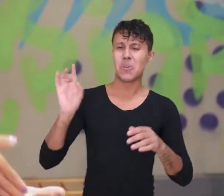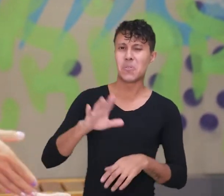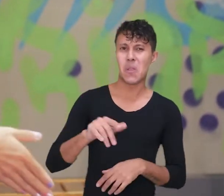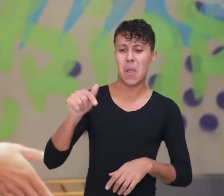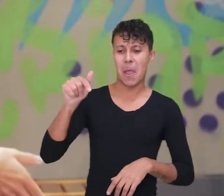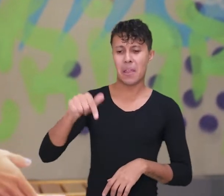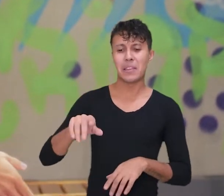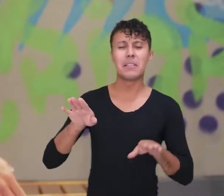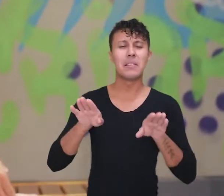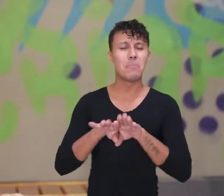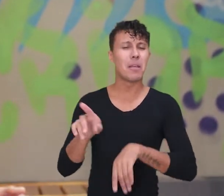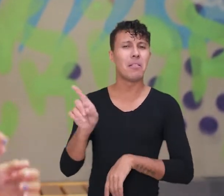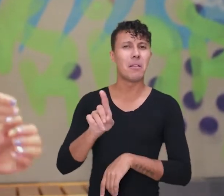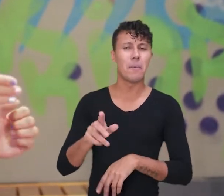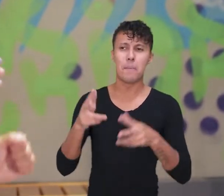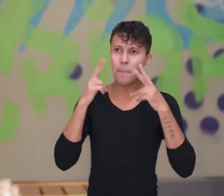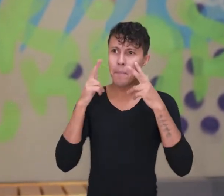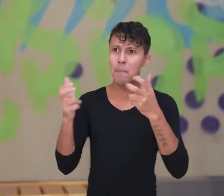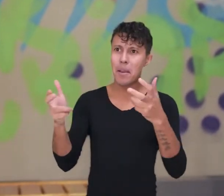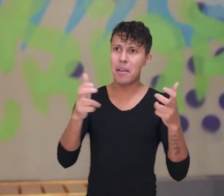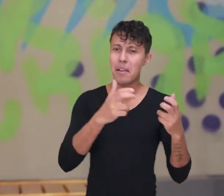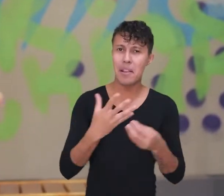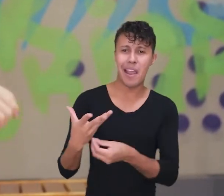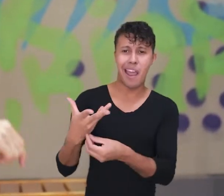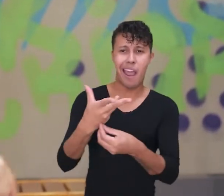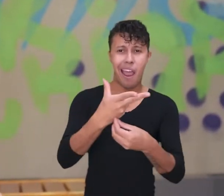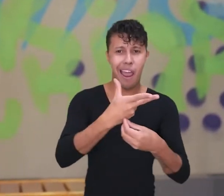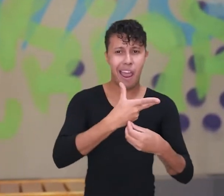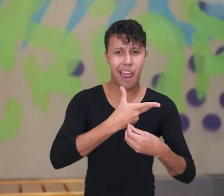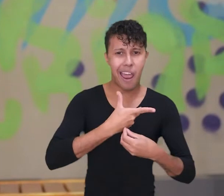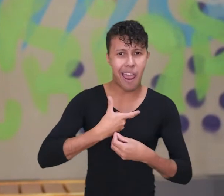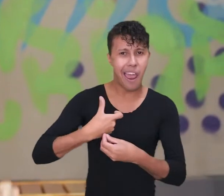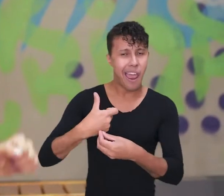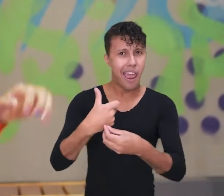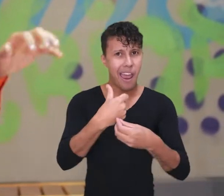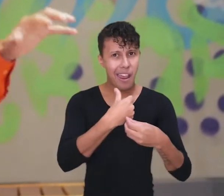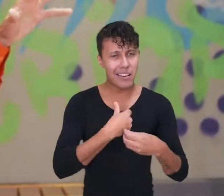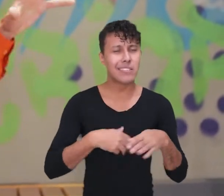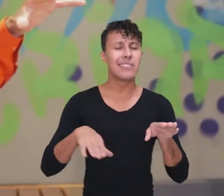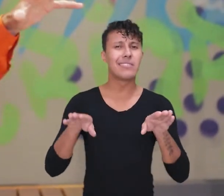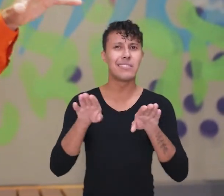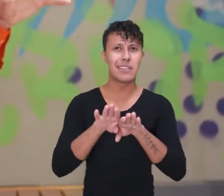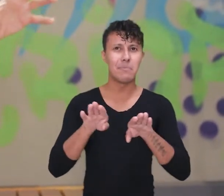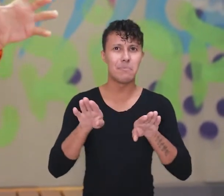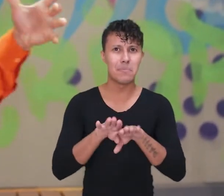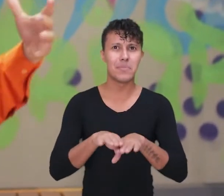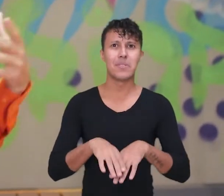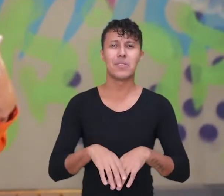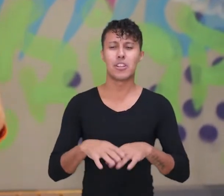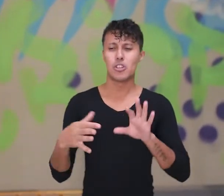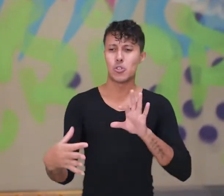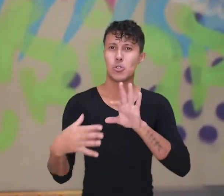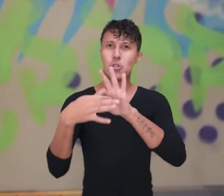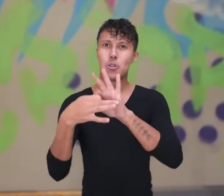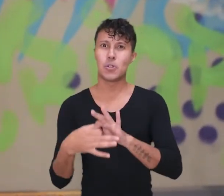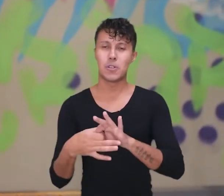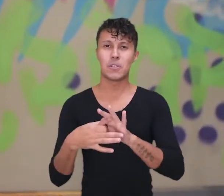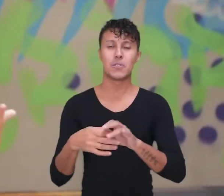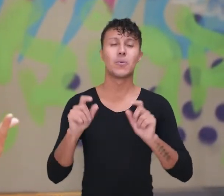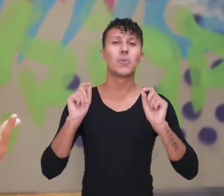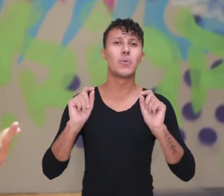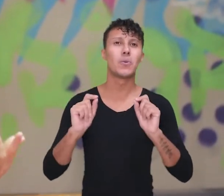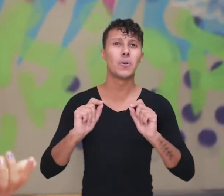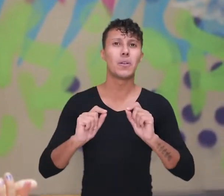só nesse caso, mas a gente vê tantos artistas independentes aí da cena que também se unem